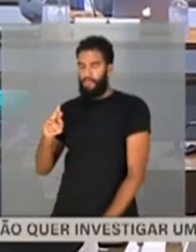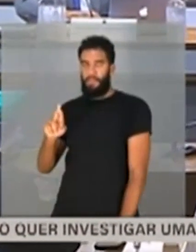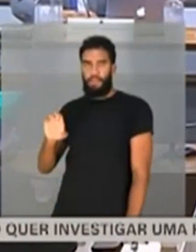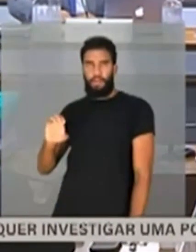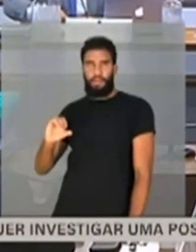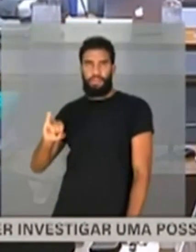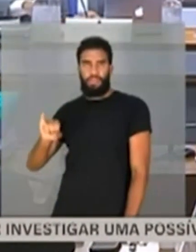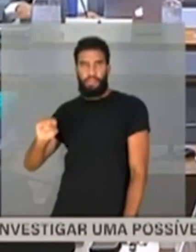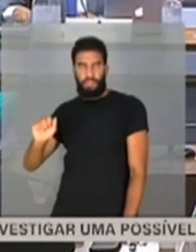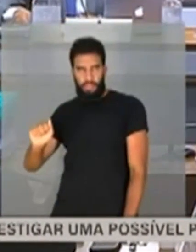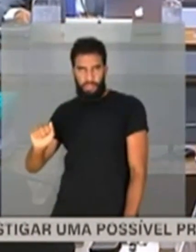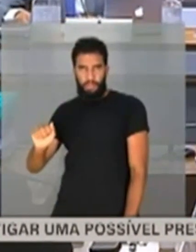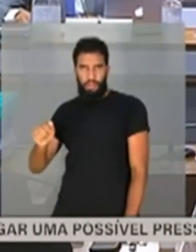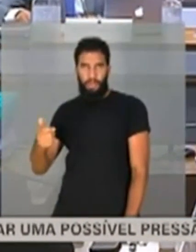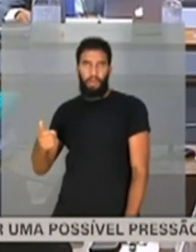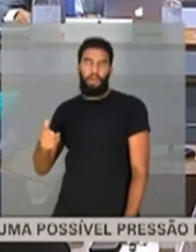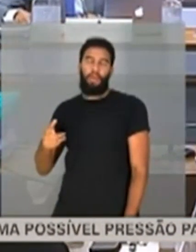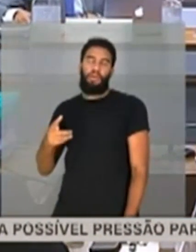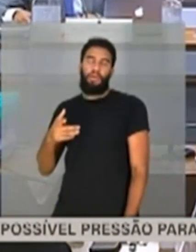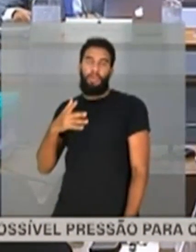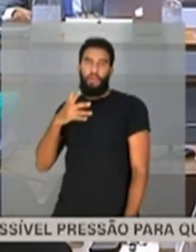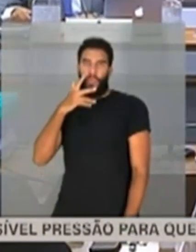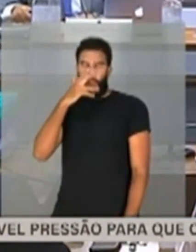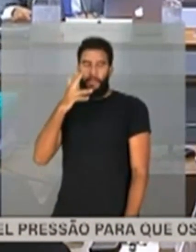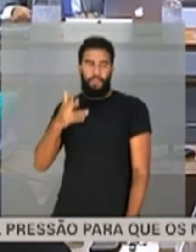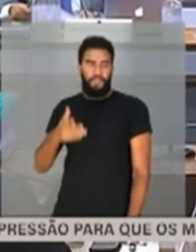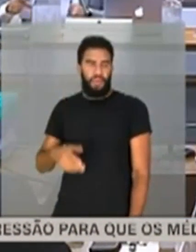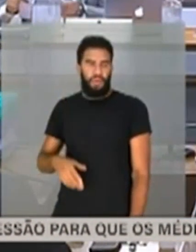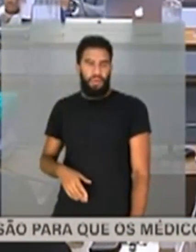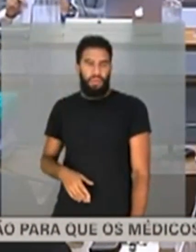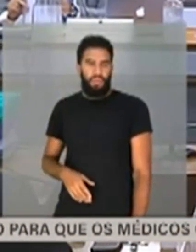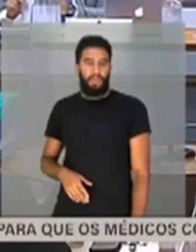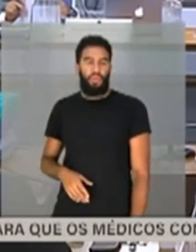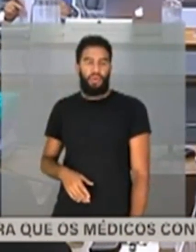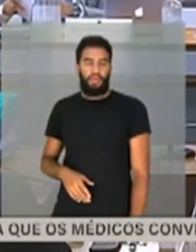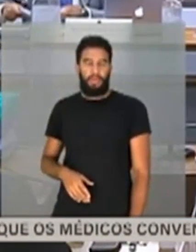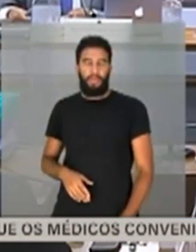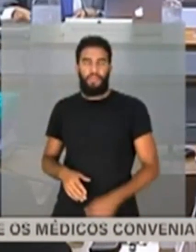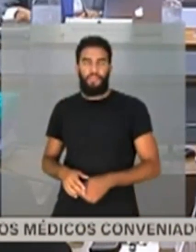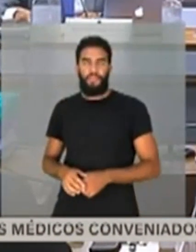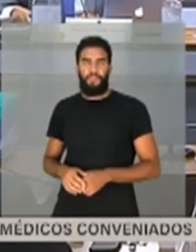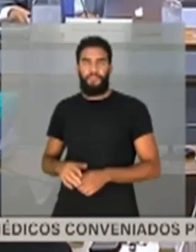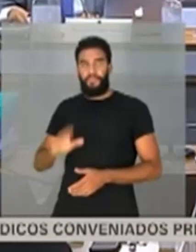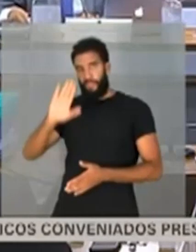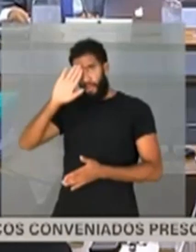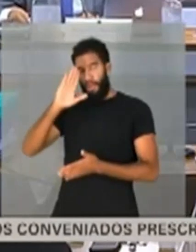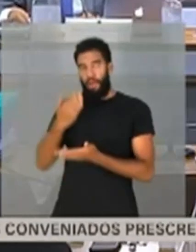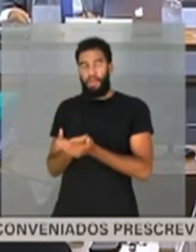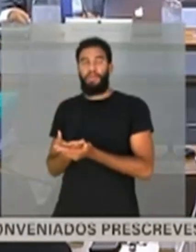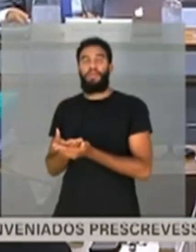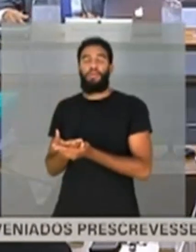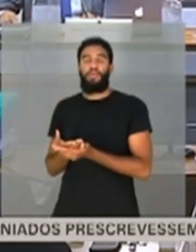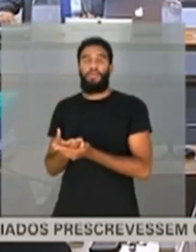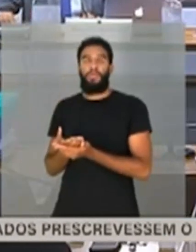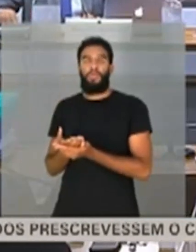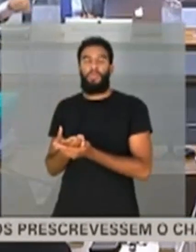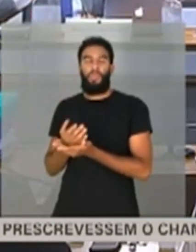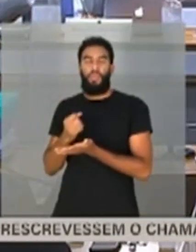preliminar, portanto, um pressuposto, considerou o contrato regular?